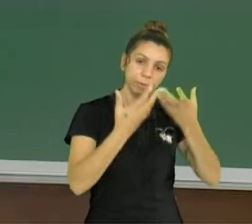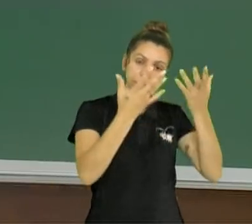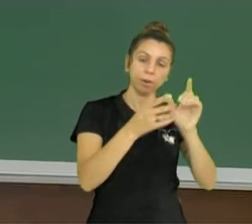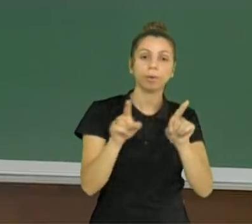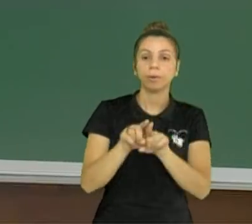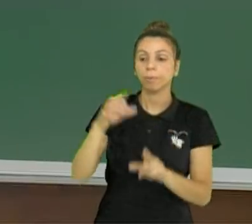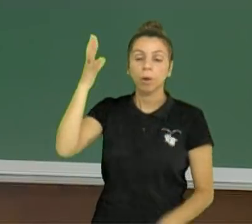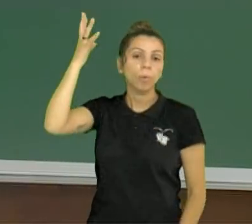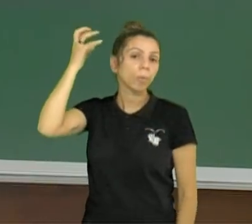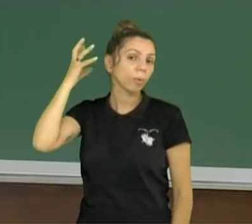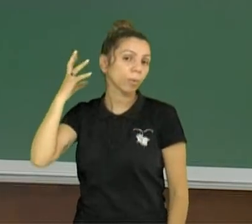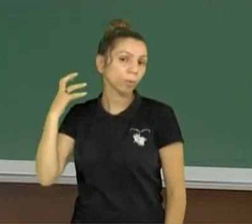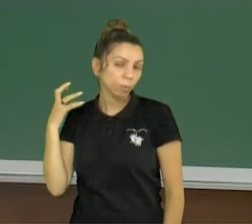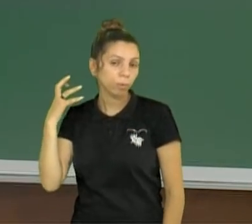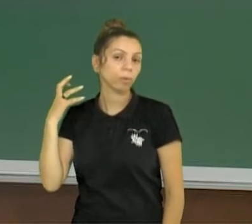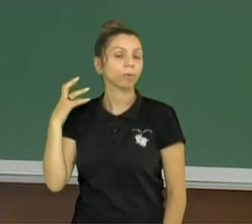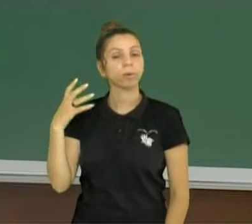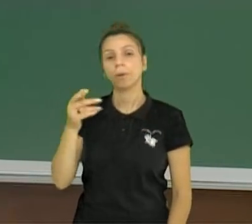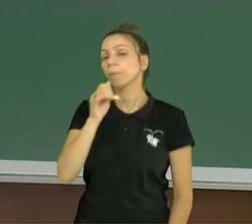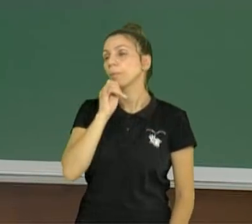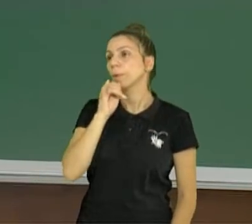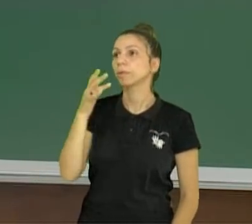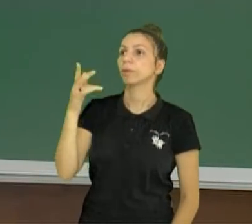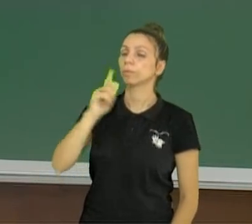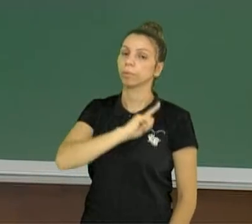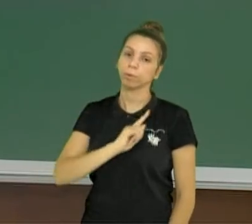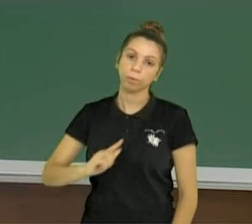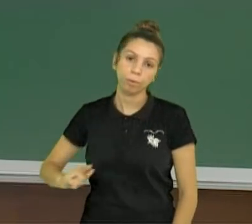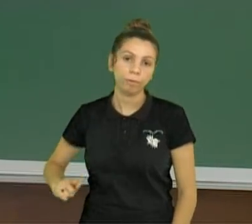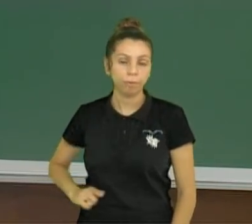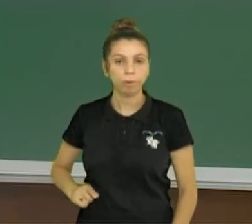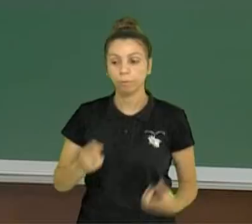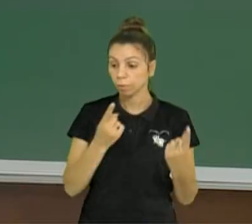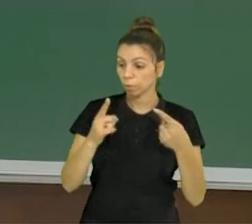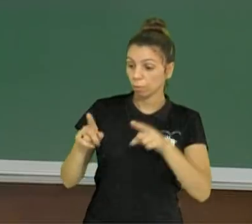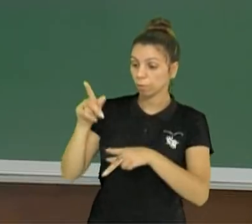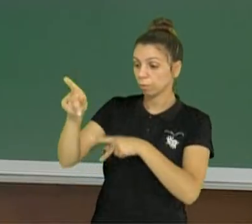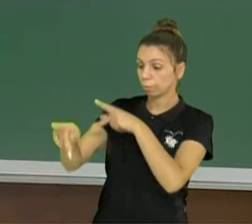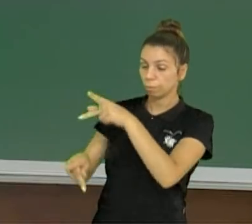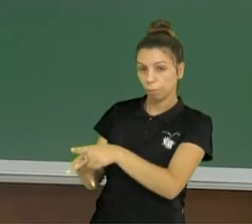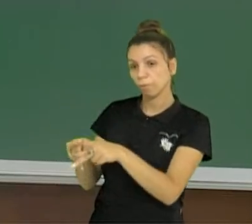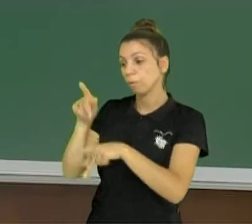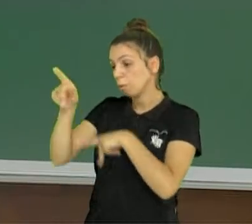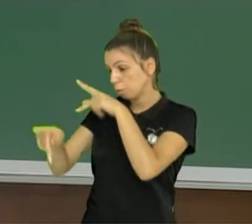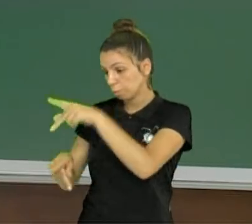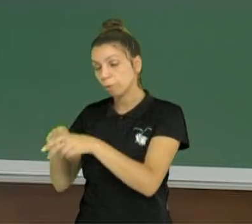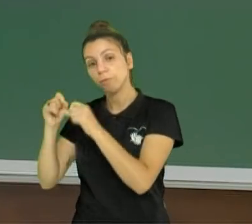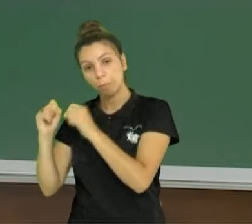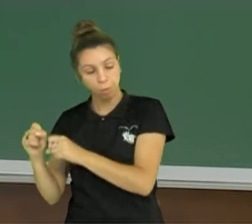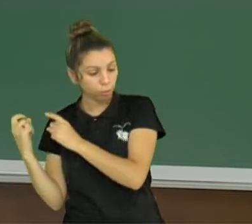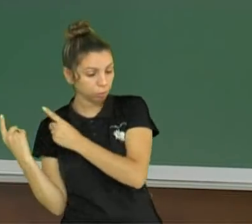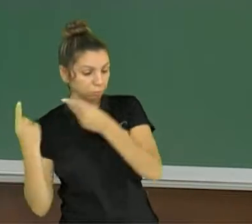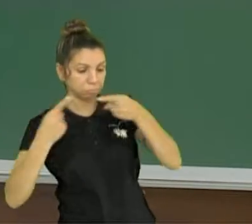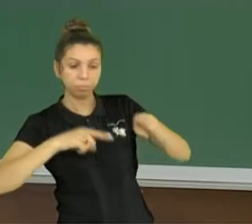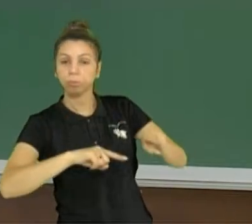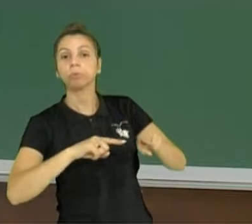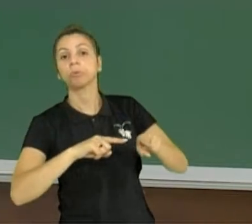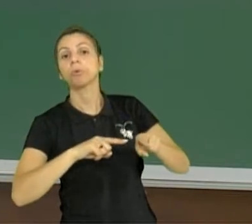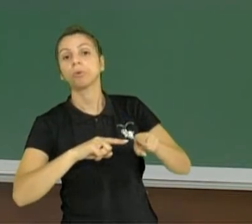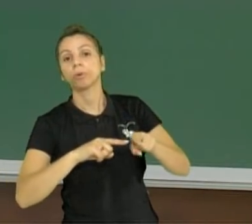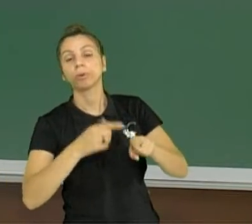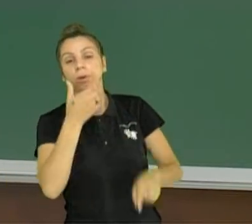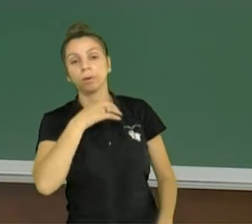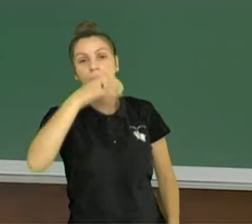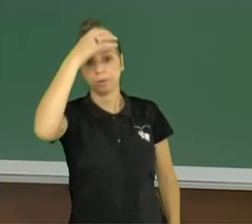Que ambos defendiam que se um governo não fosse a favor do povo, o povo poderia destituí-lo na base da porrada, né? Ele falou no